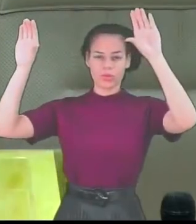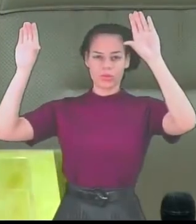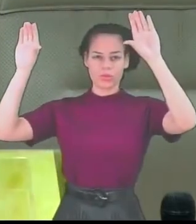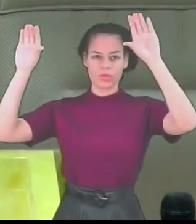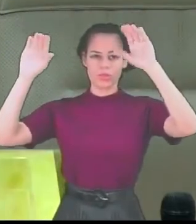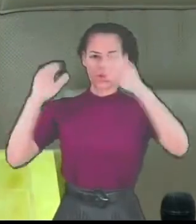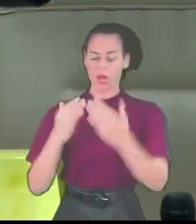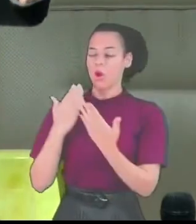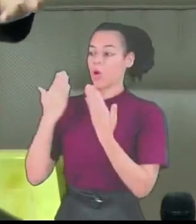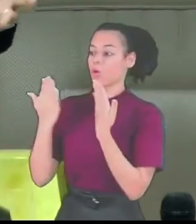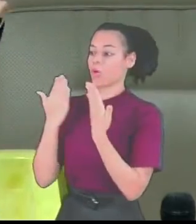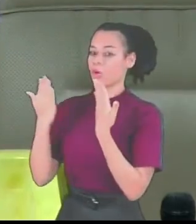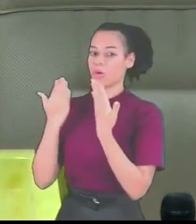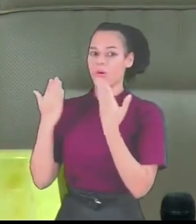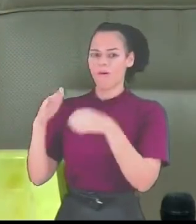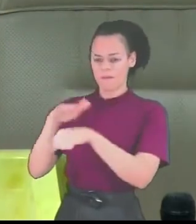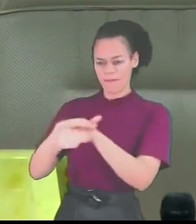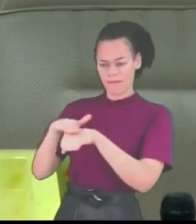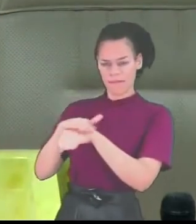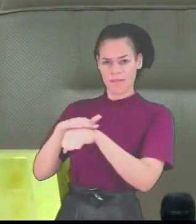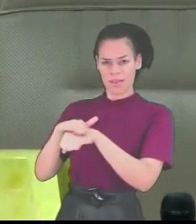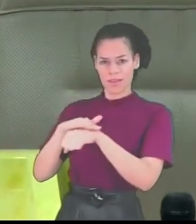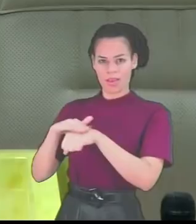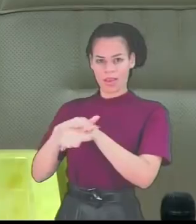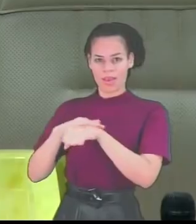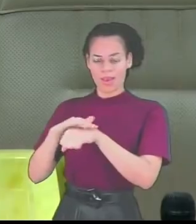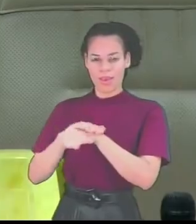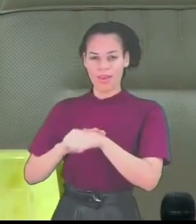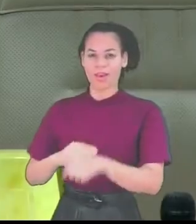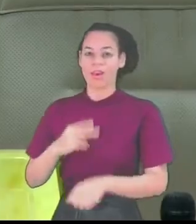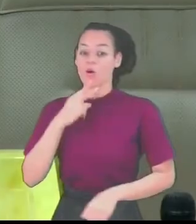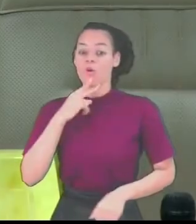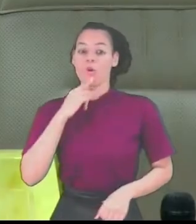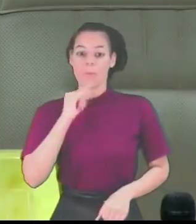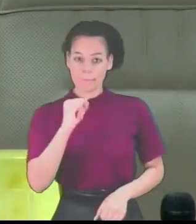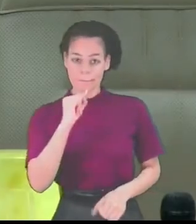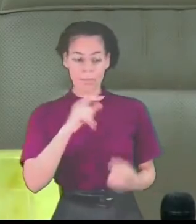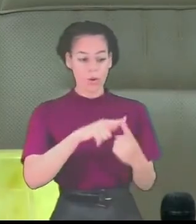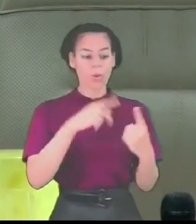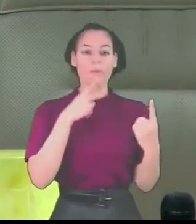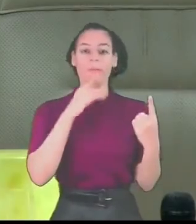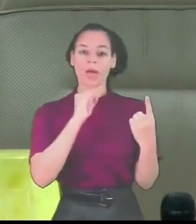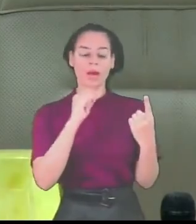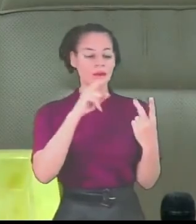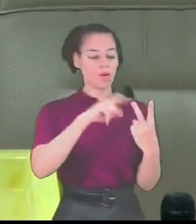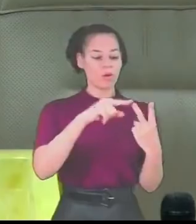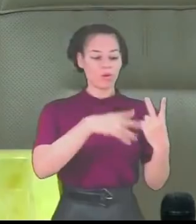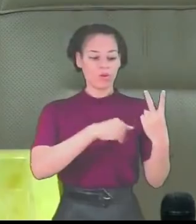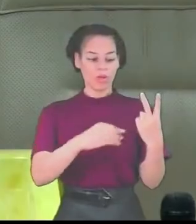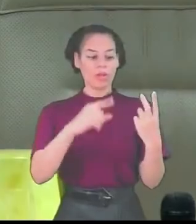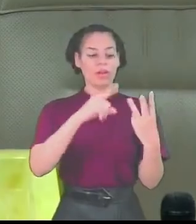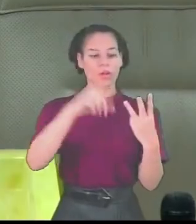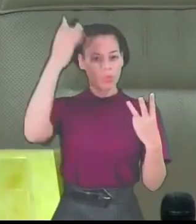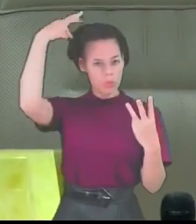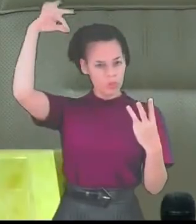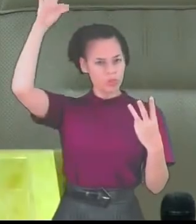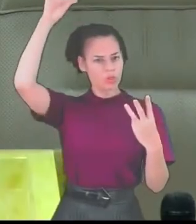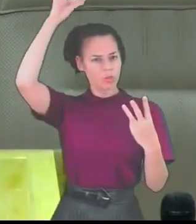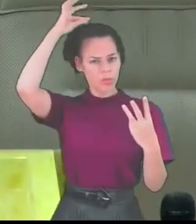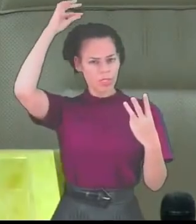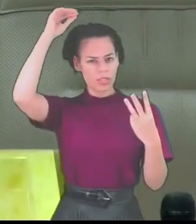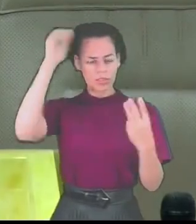conversa ele fala o pai o filho e o Espírito Santo como no Credo